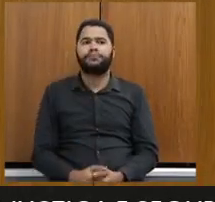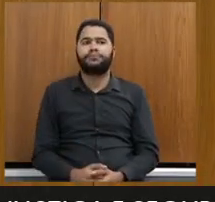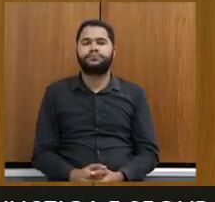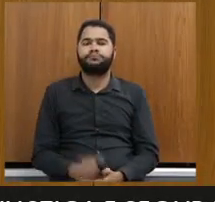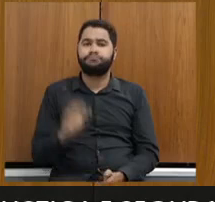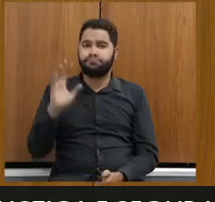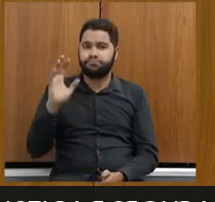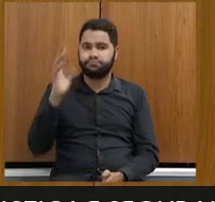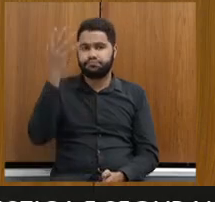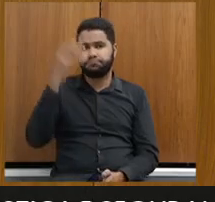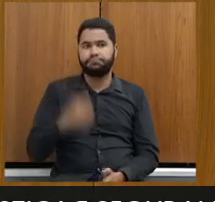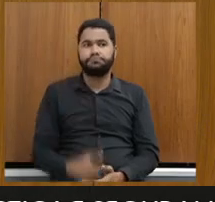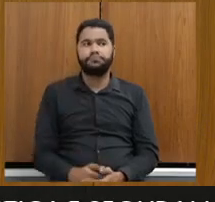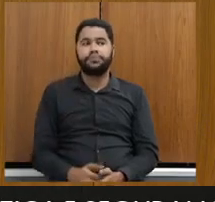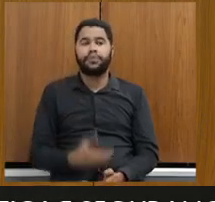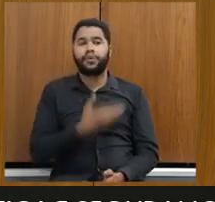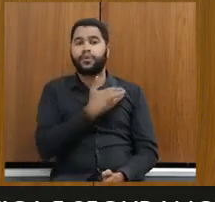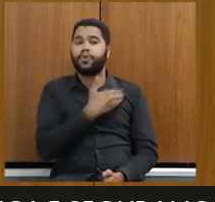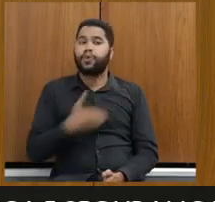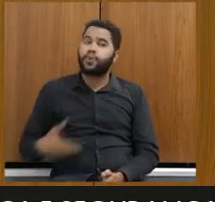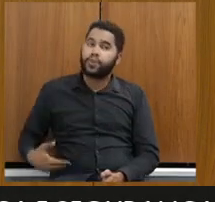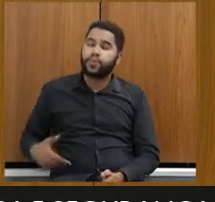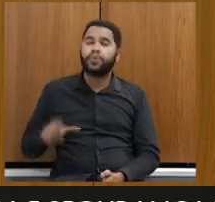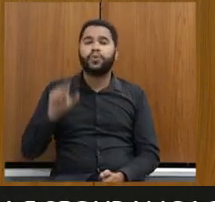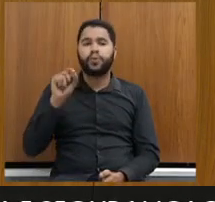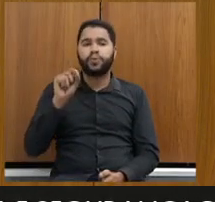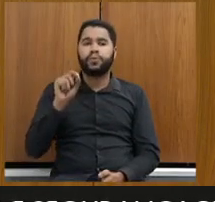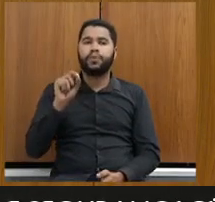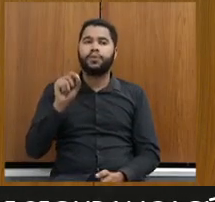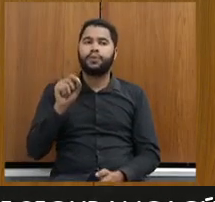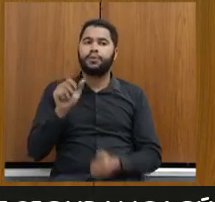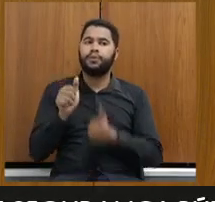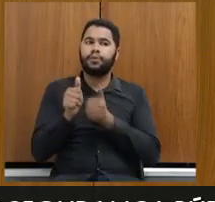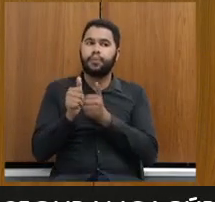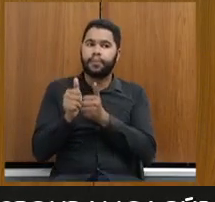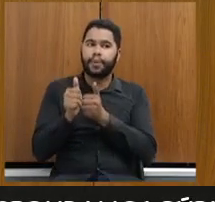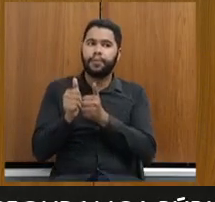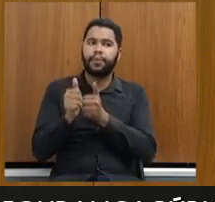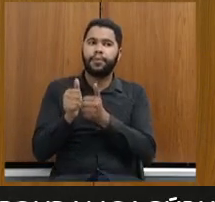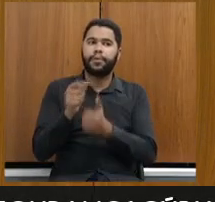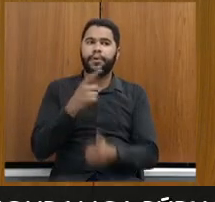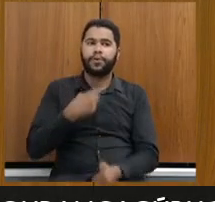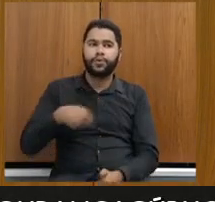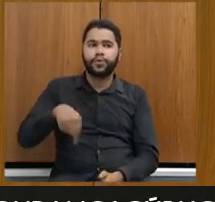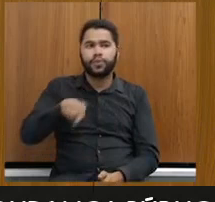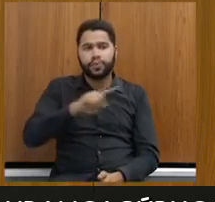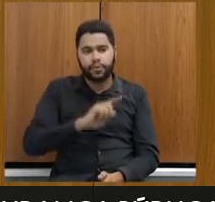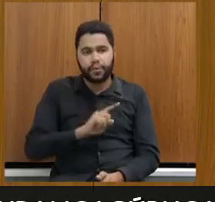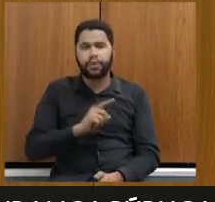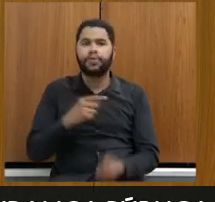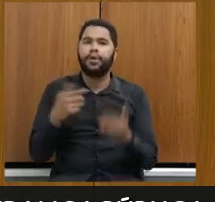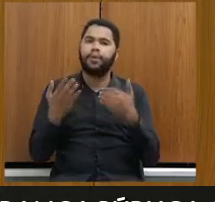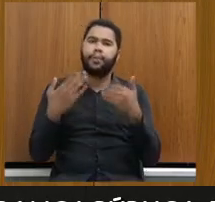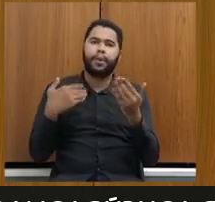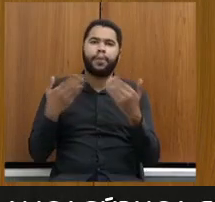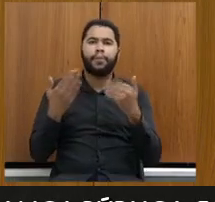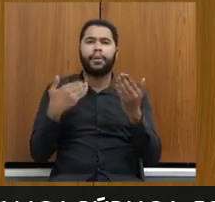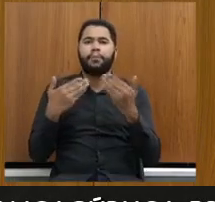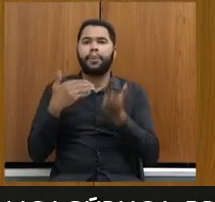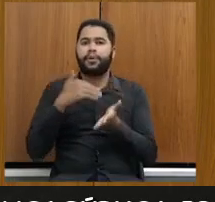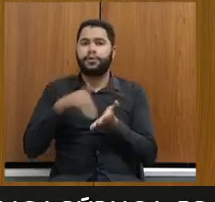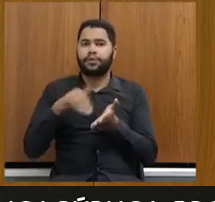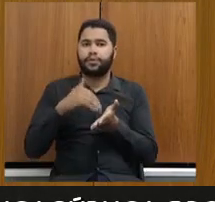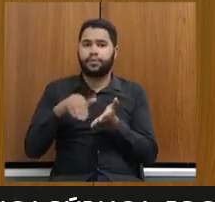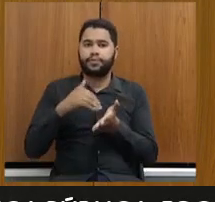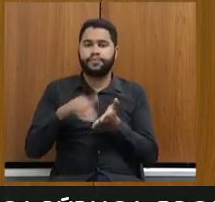da situação mas que o Governo está acompanhando nós estamos a mesa conversando com